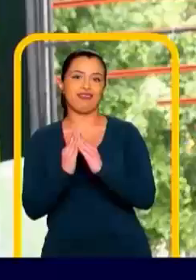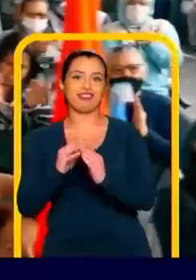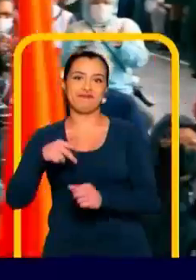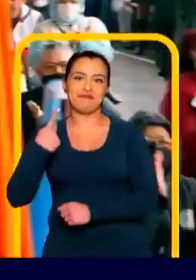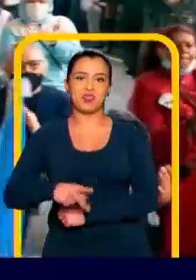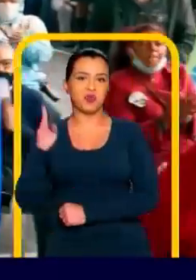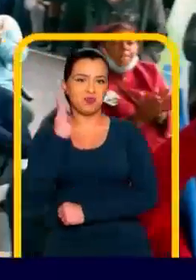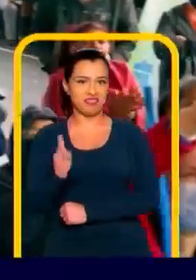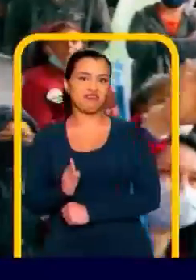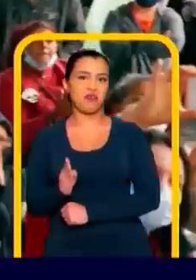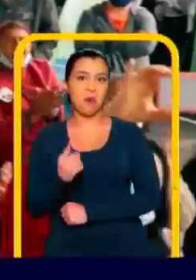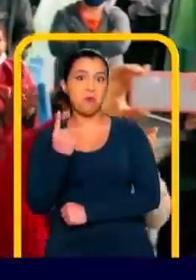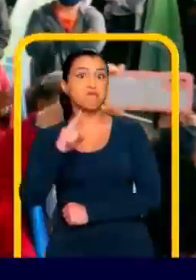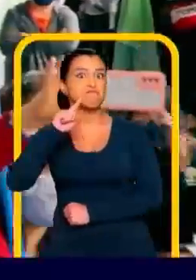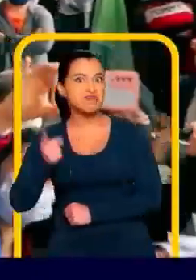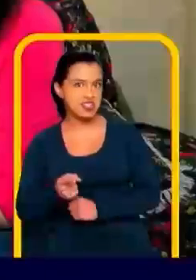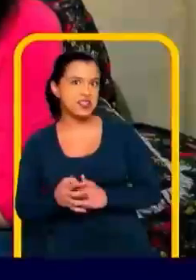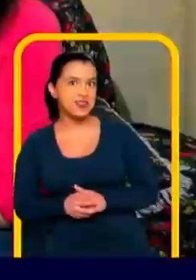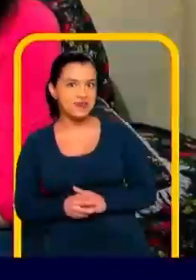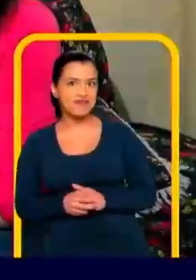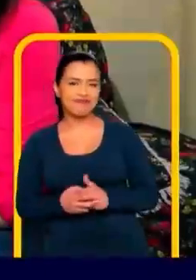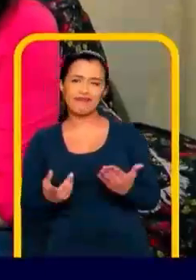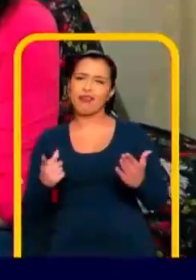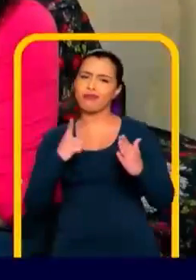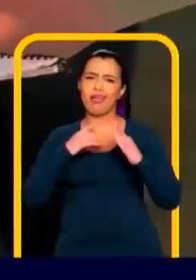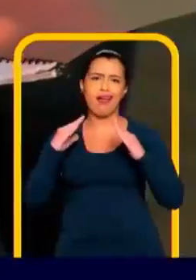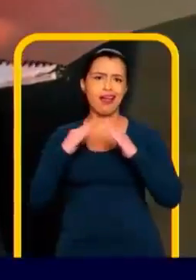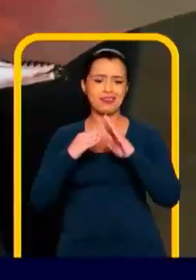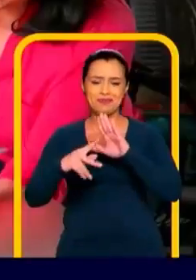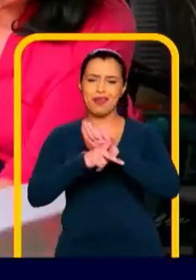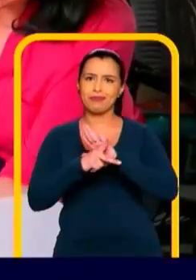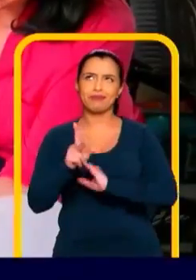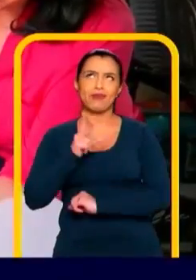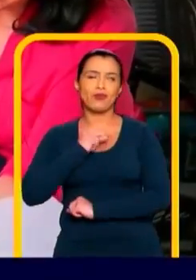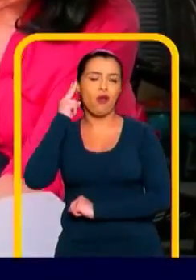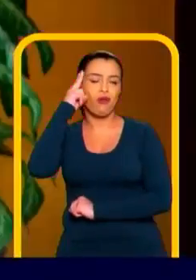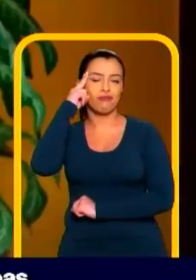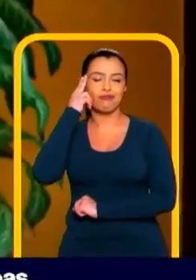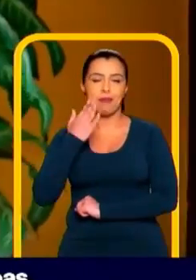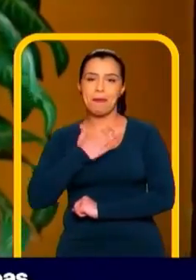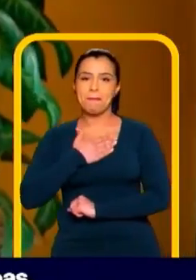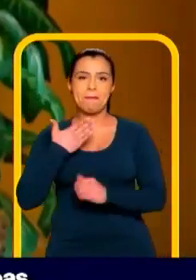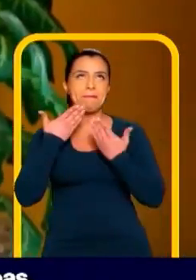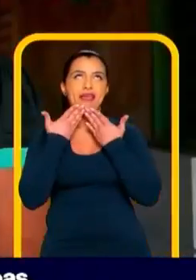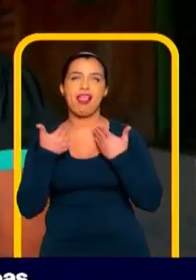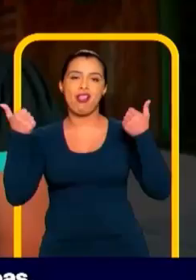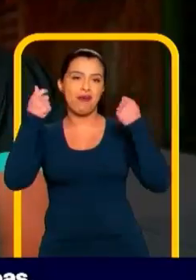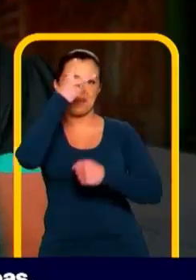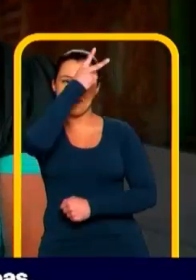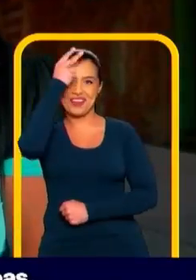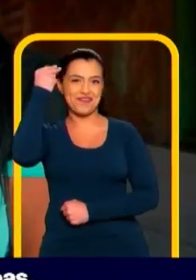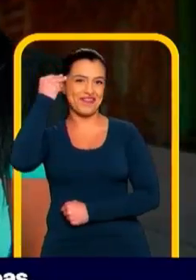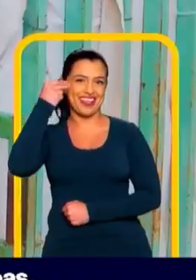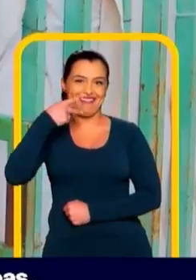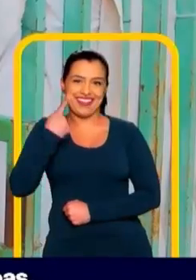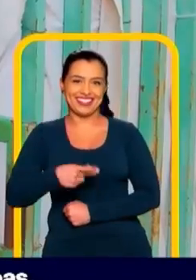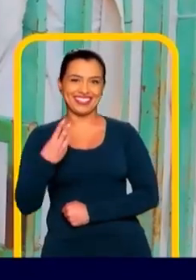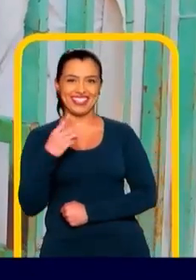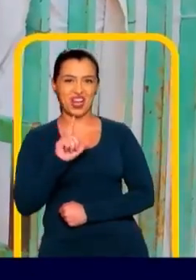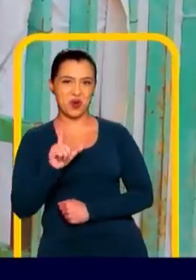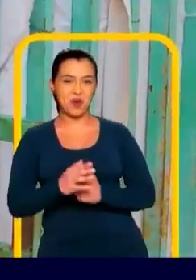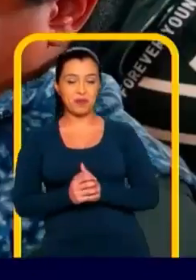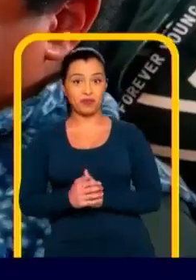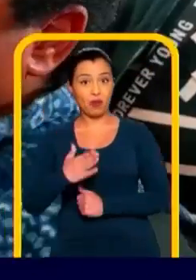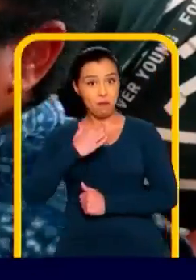Brasil. 1 milhão! Ter tua casa é um sonho, praticamente. Para mim foi a melhor prefeita que teve em Três Lagoas.